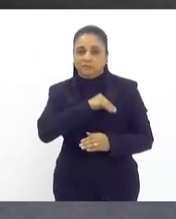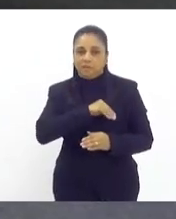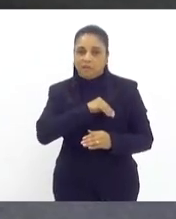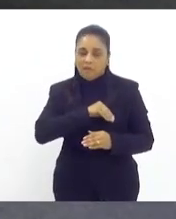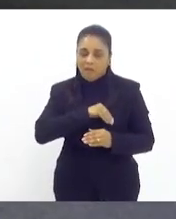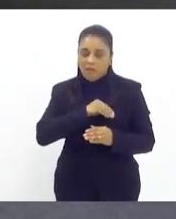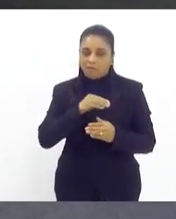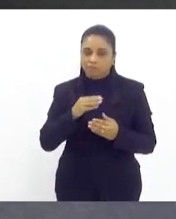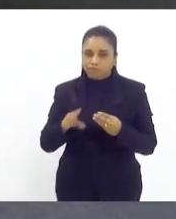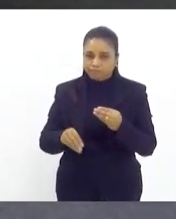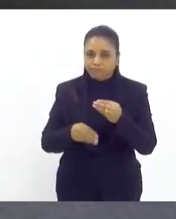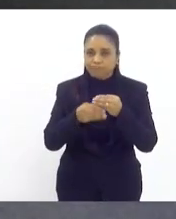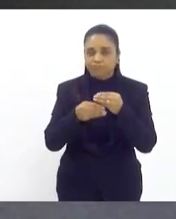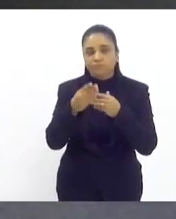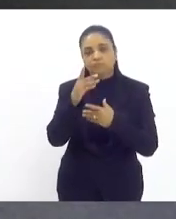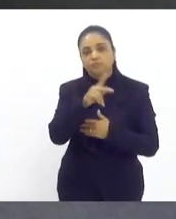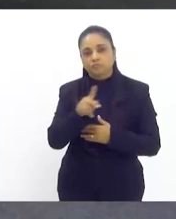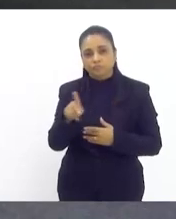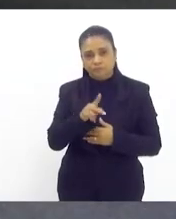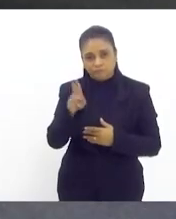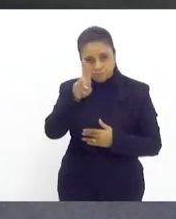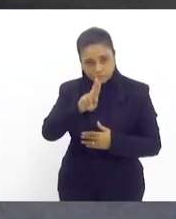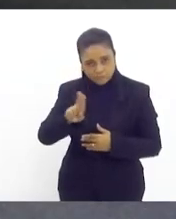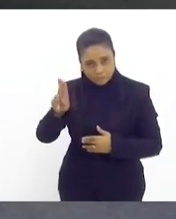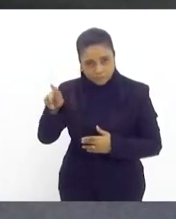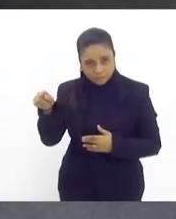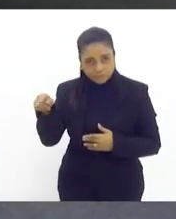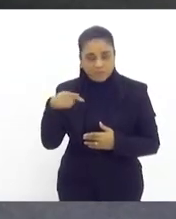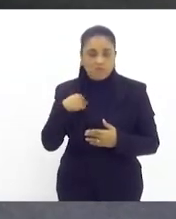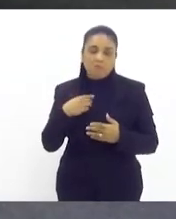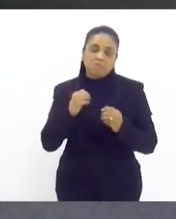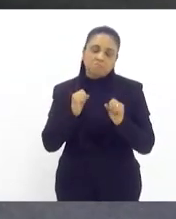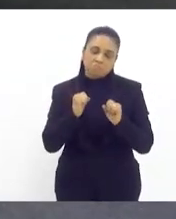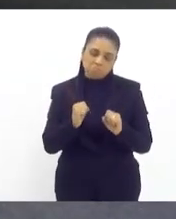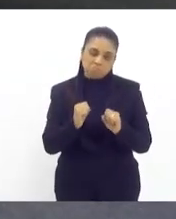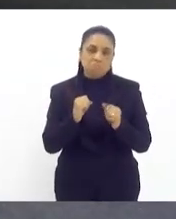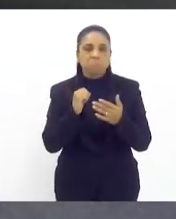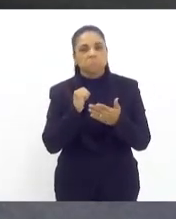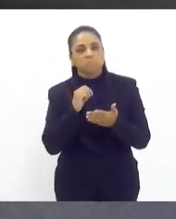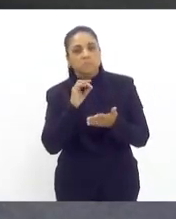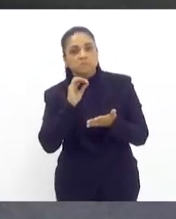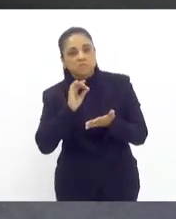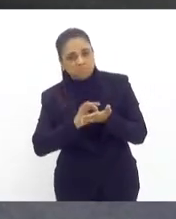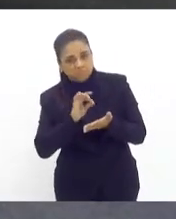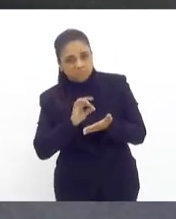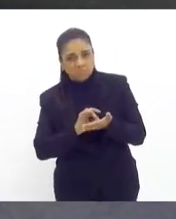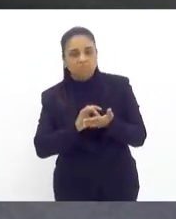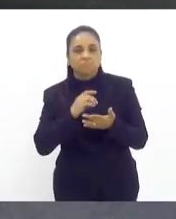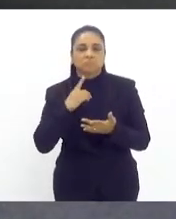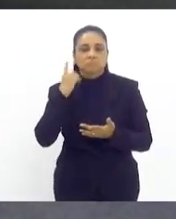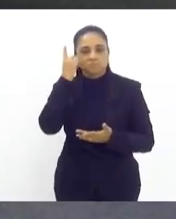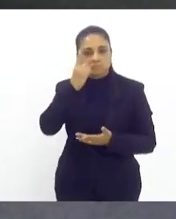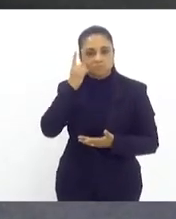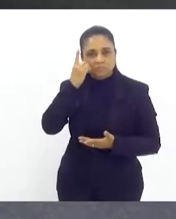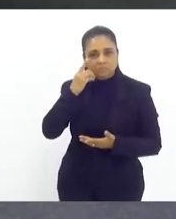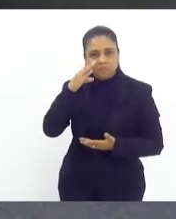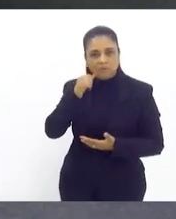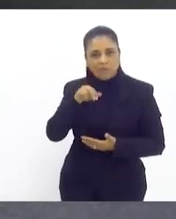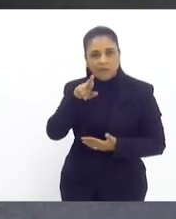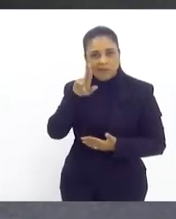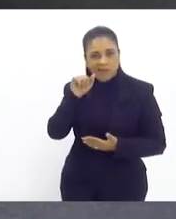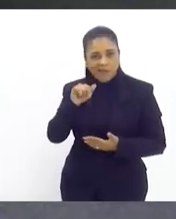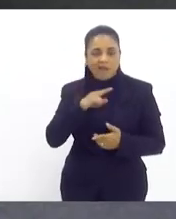espera verdadeiramente que com essa indicação da deputada Carla Machado o governo do estado